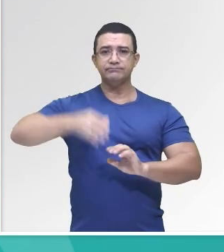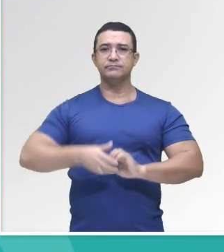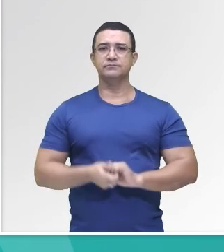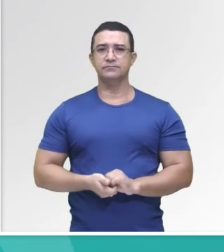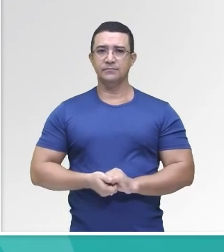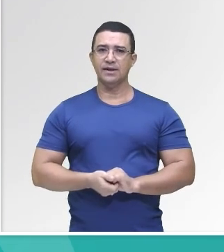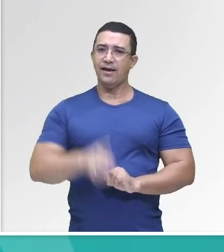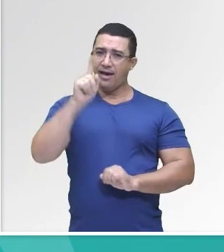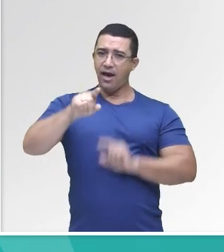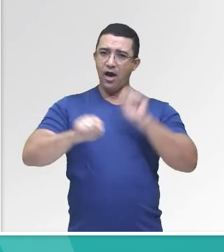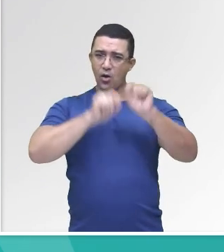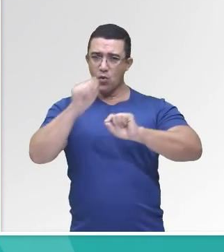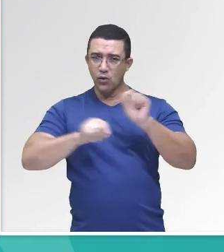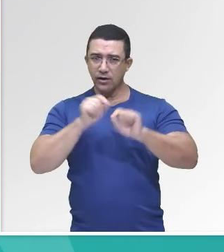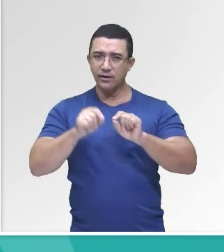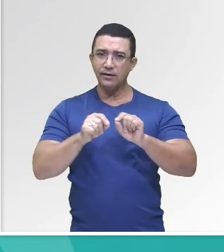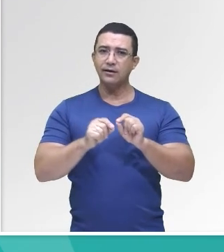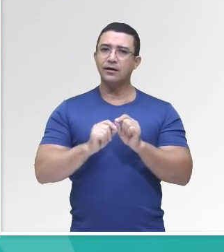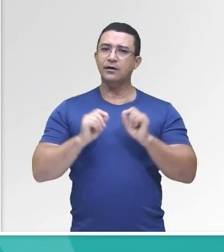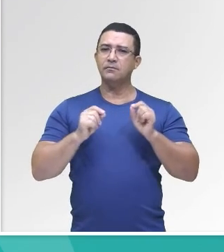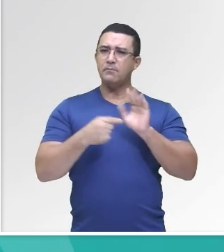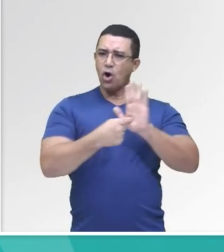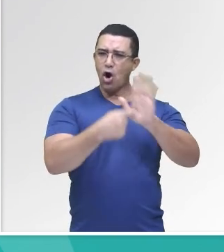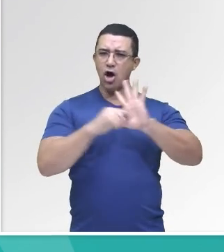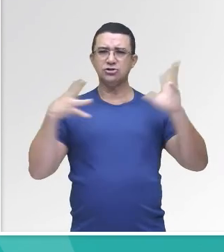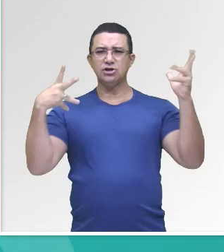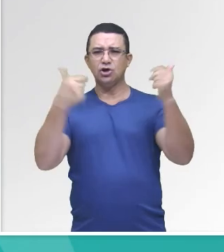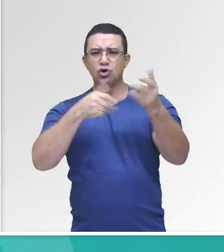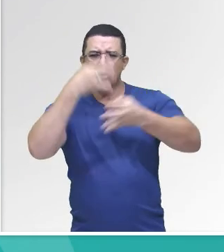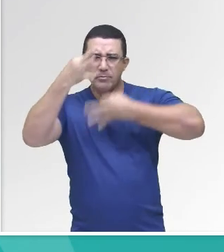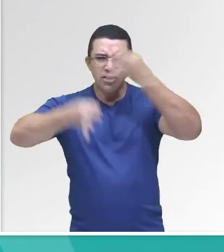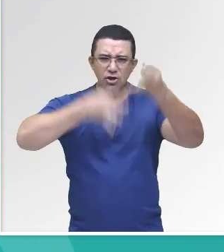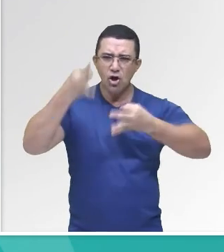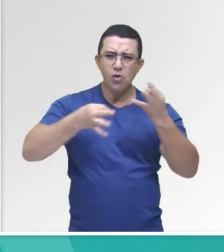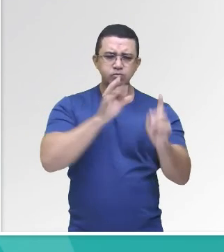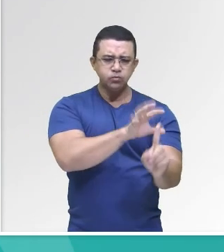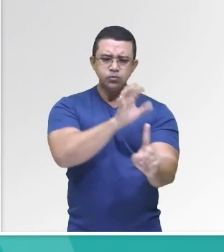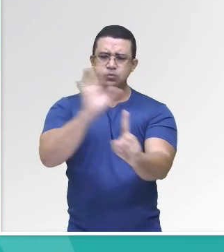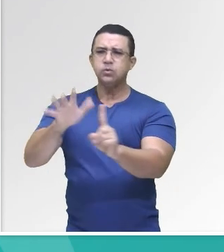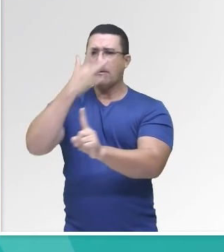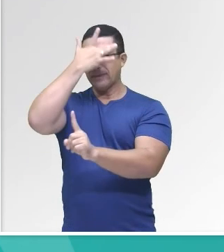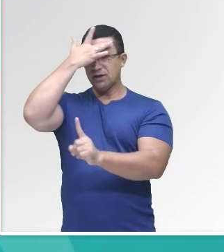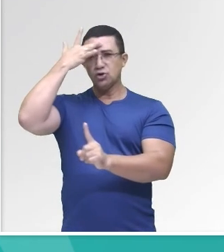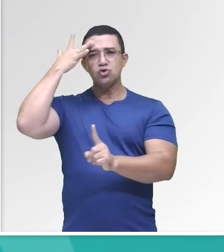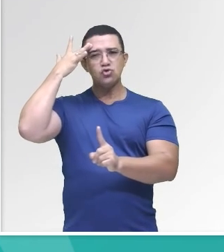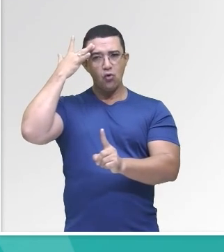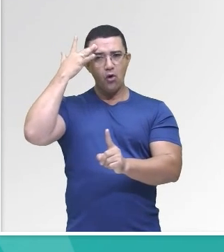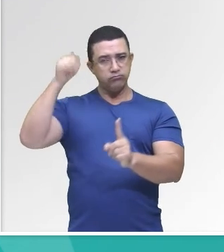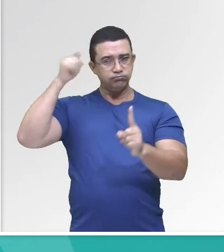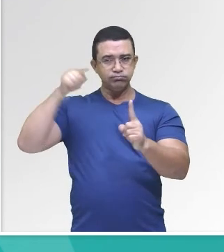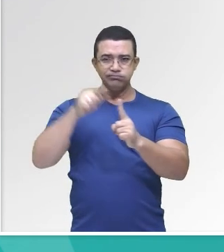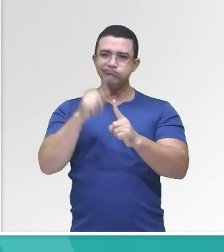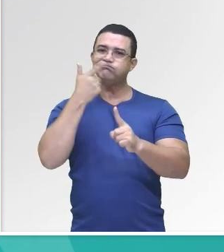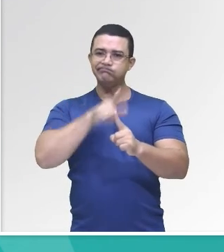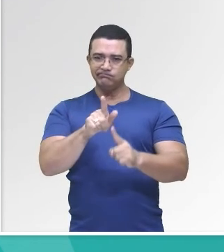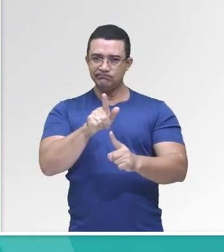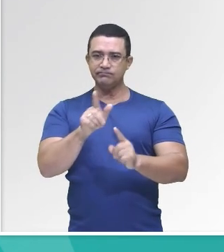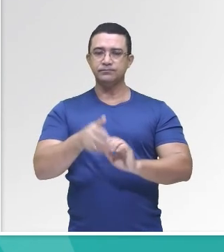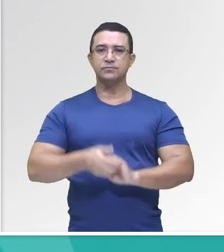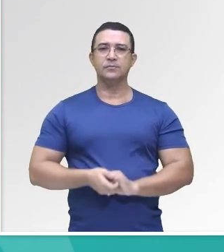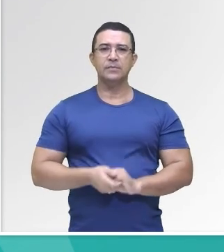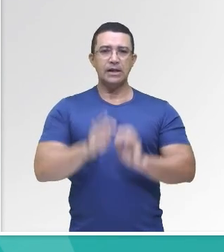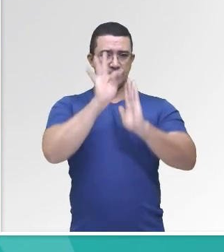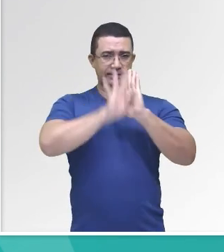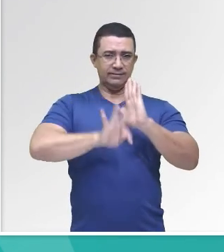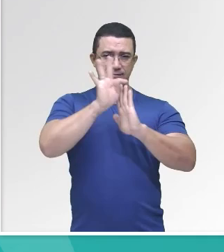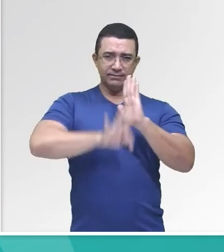são aqueles que expõem todos os argumentos para o convencimento do público objetivo. Estes